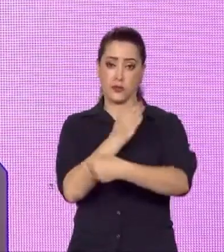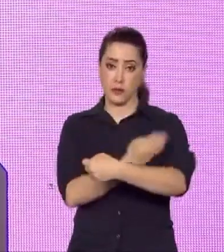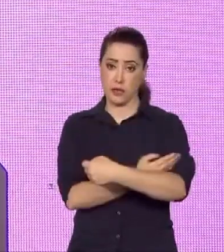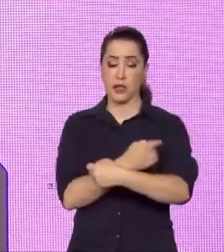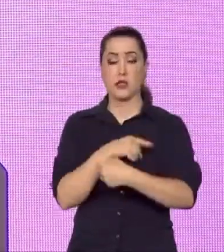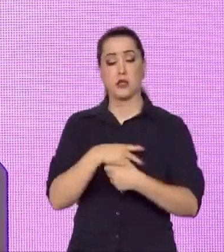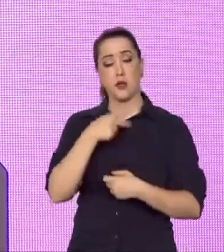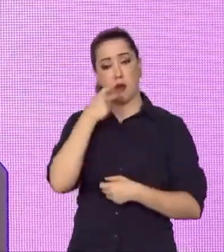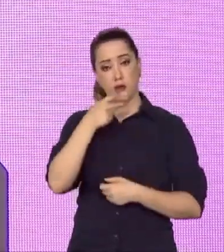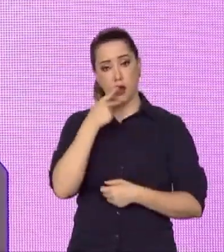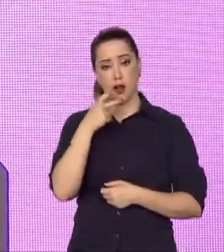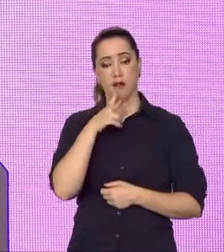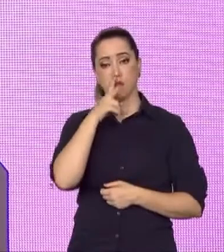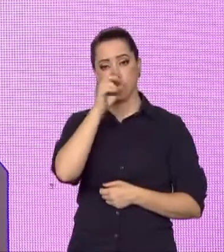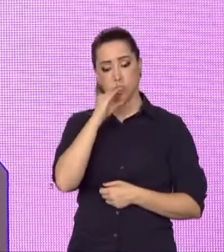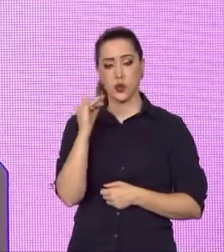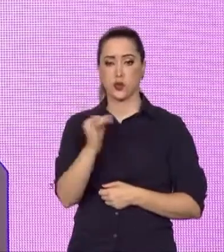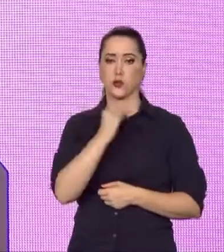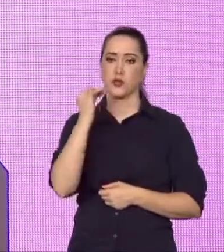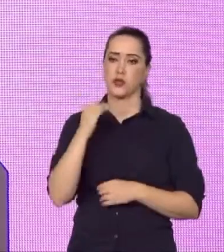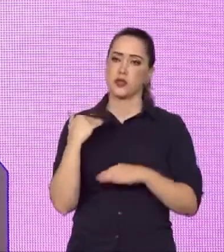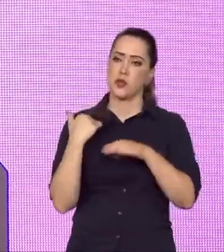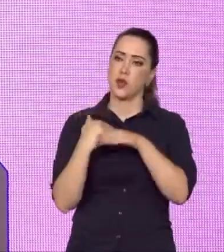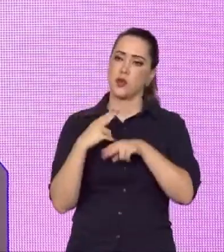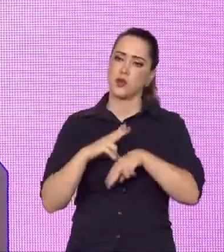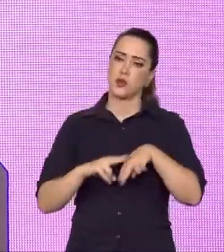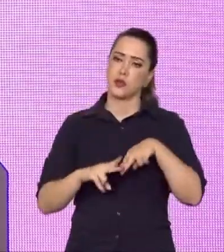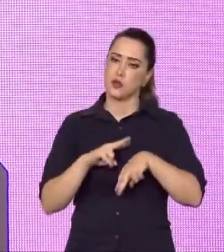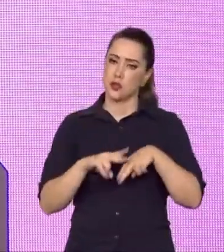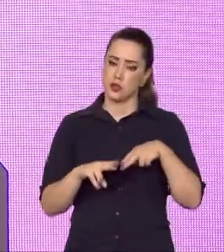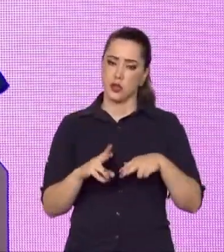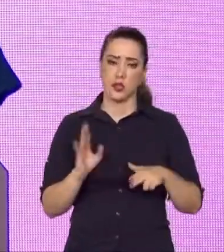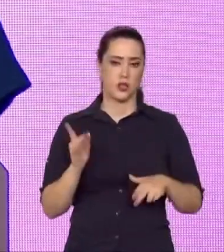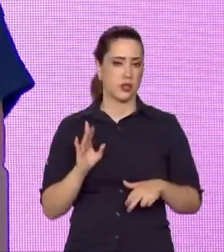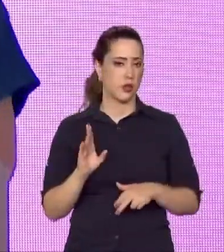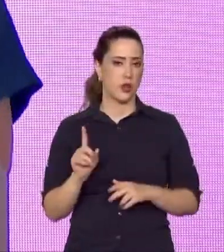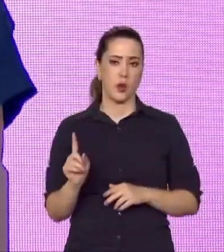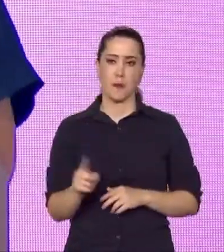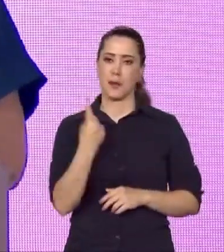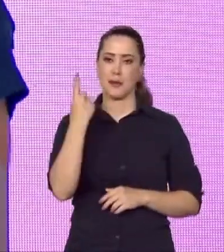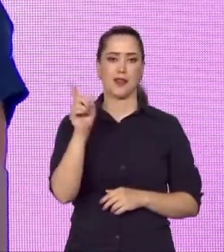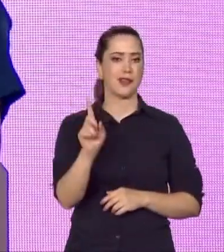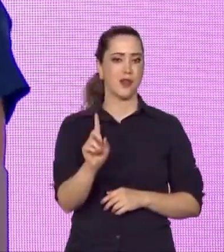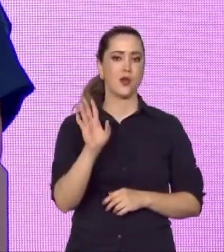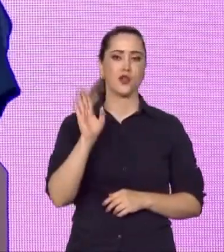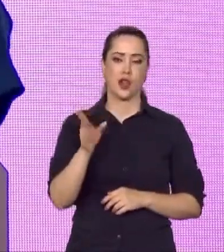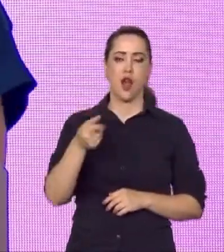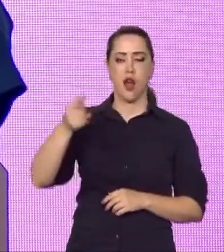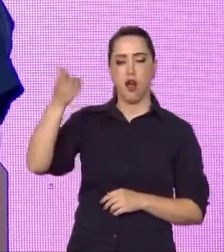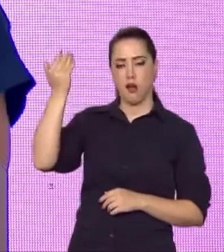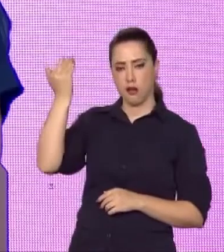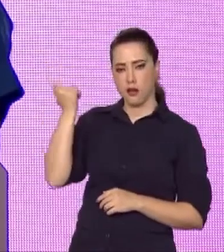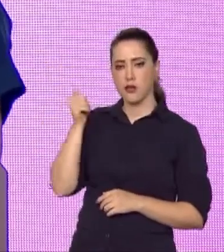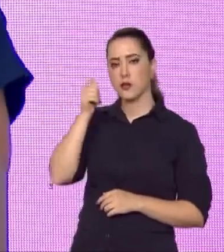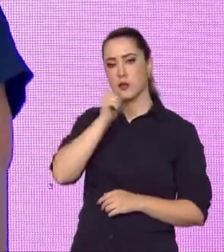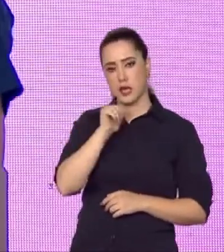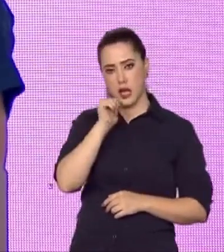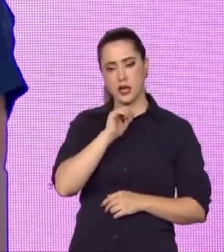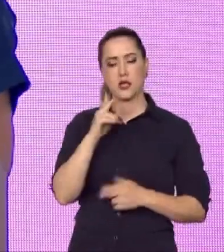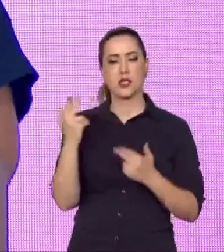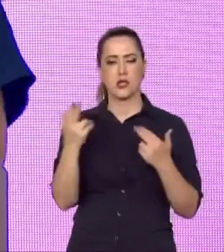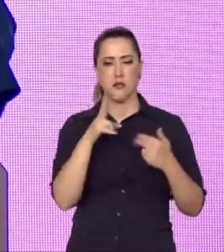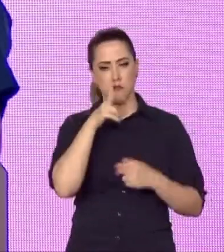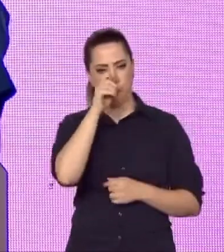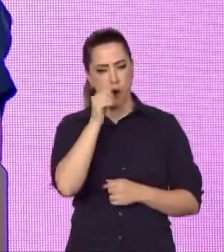discurso forte e importante na questão da igualdade de gênero. Então, eu não sou pioneira em nada. A gente já teve outras mulheres antes de mim aqui,